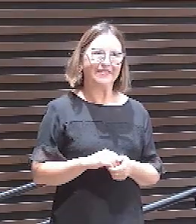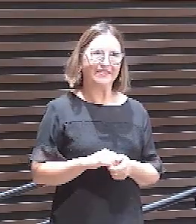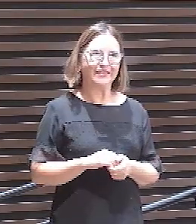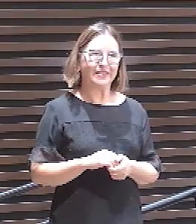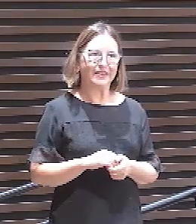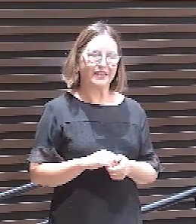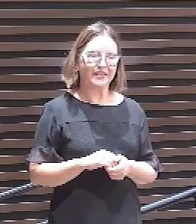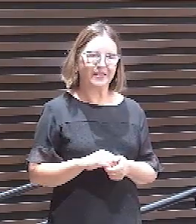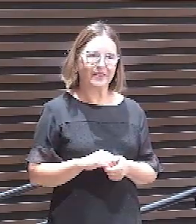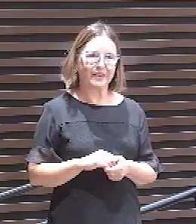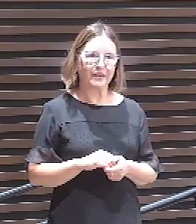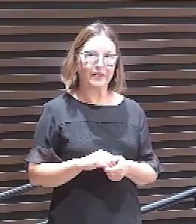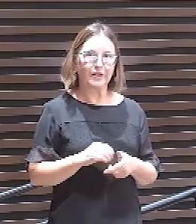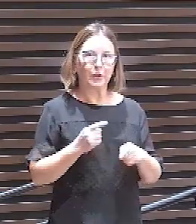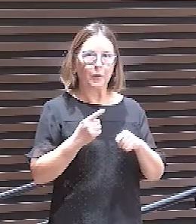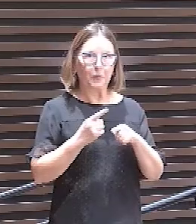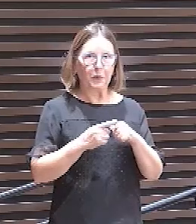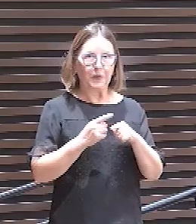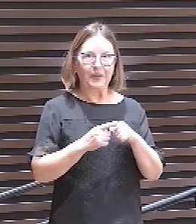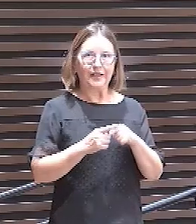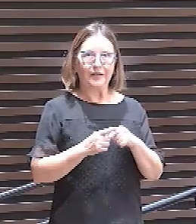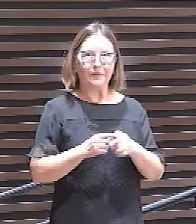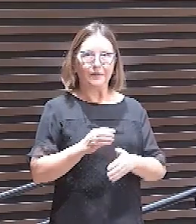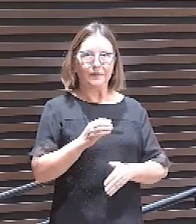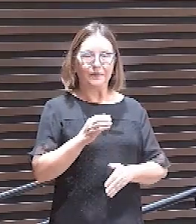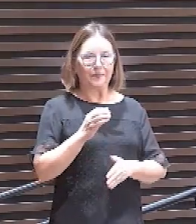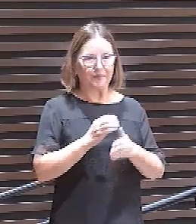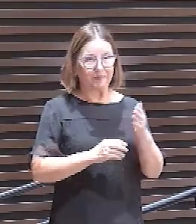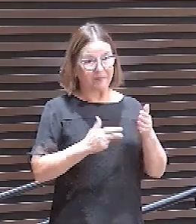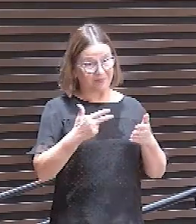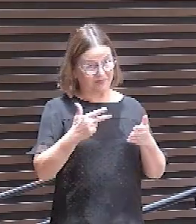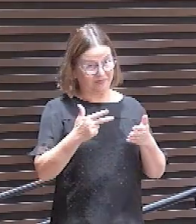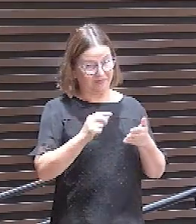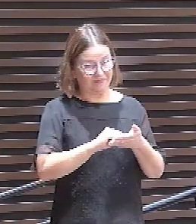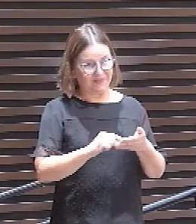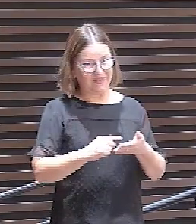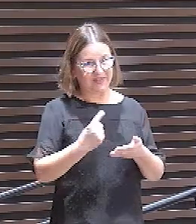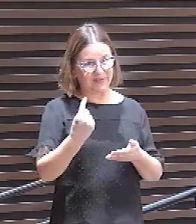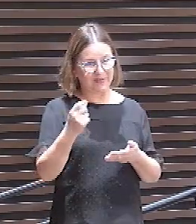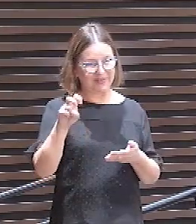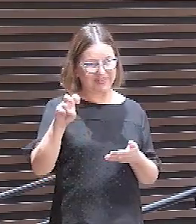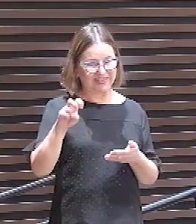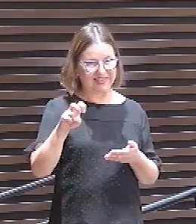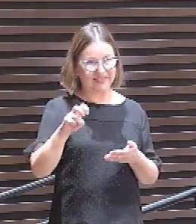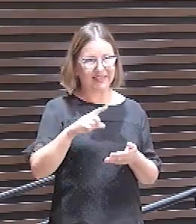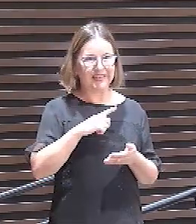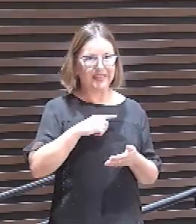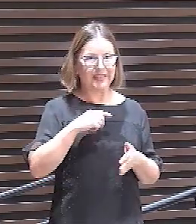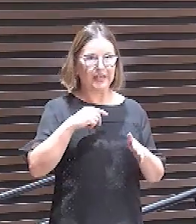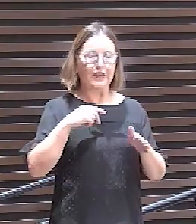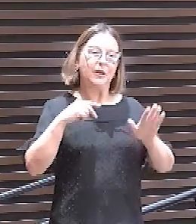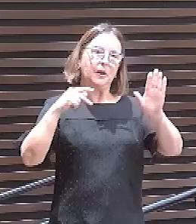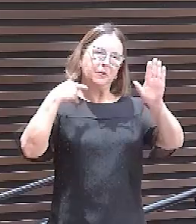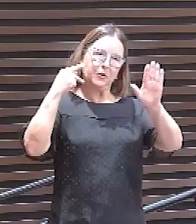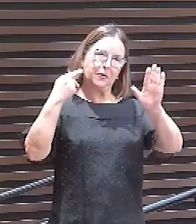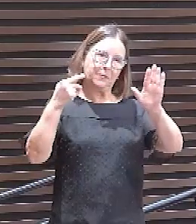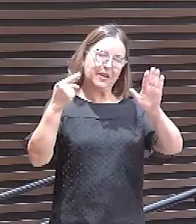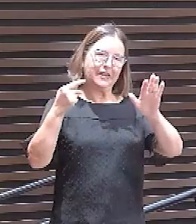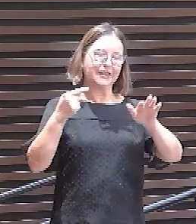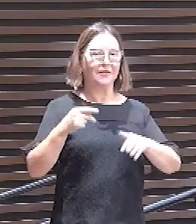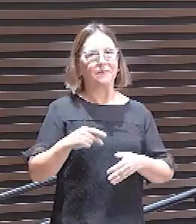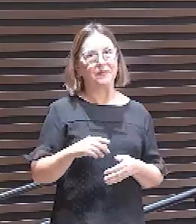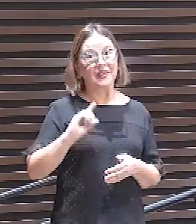uma promessa. A semente da mulher. Quando Deus falou à serpente: